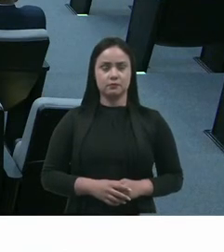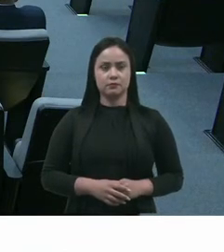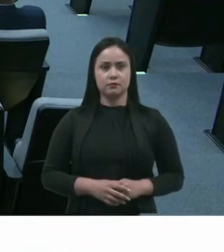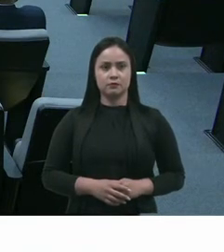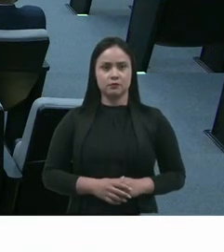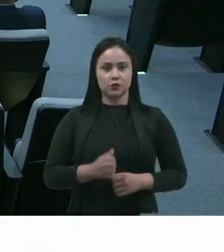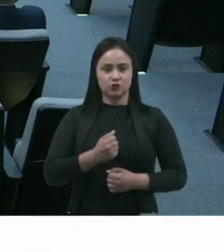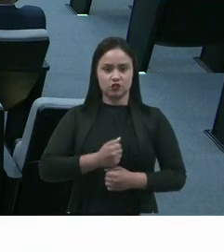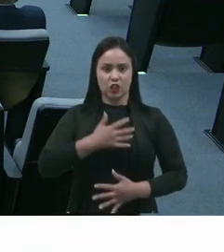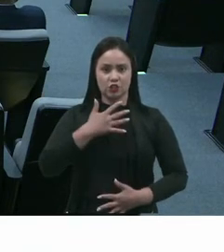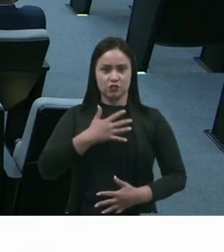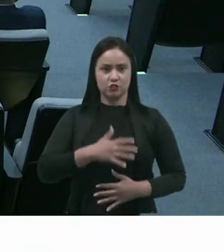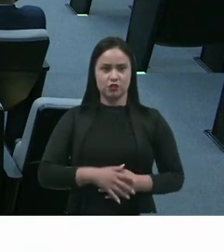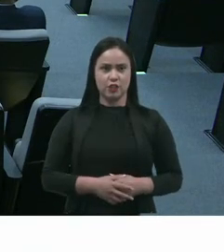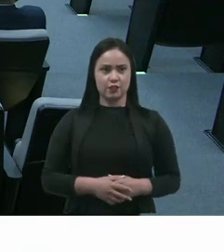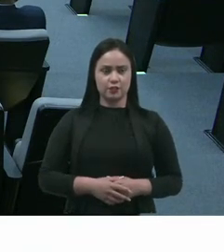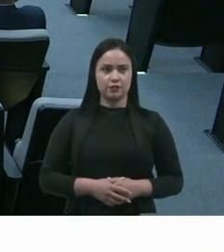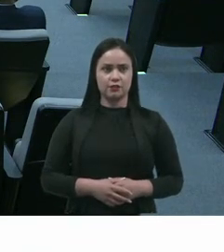do chat.